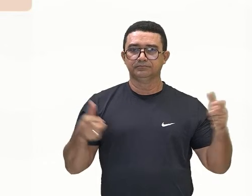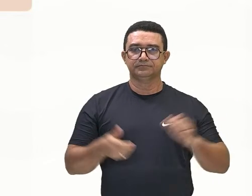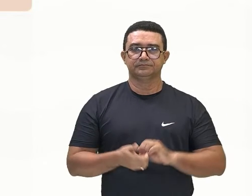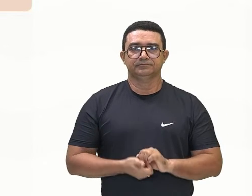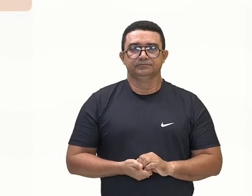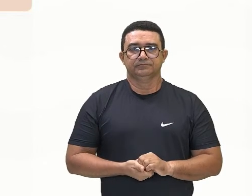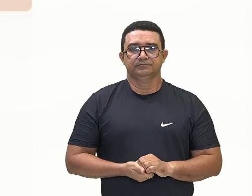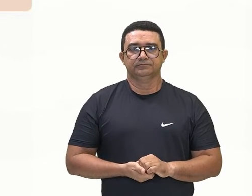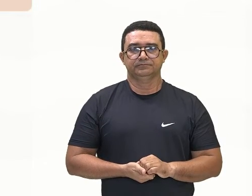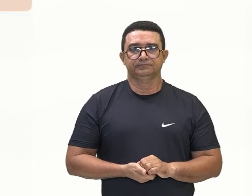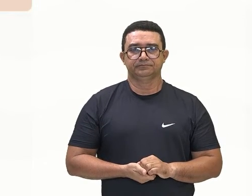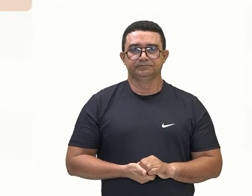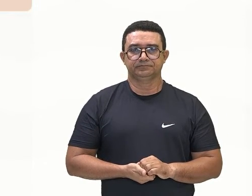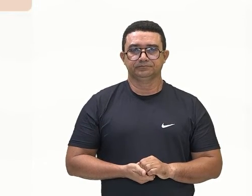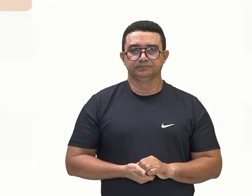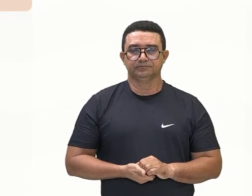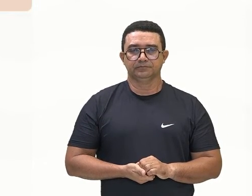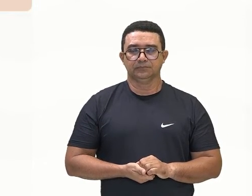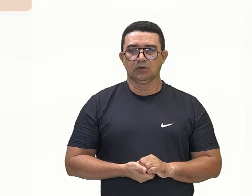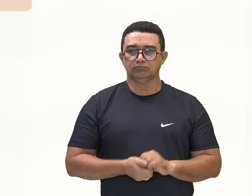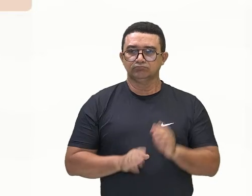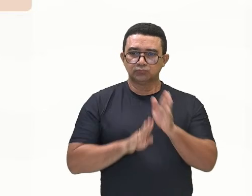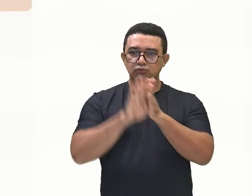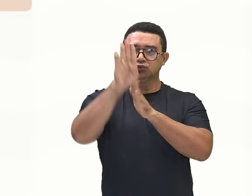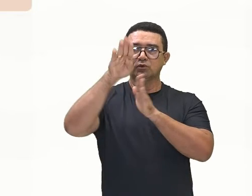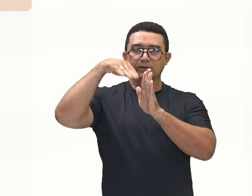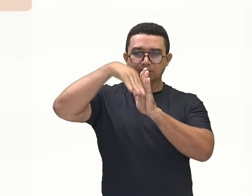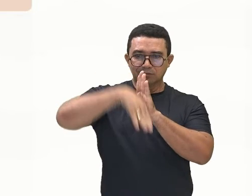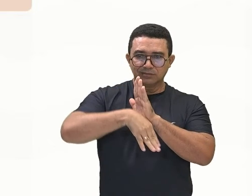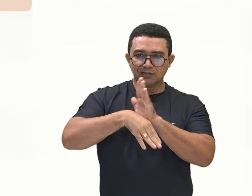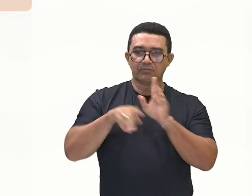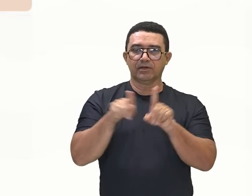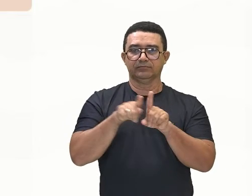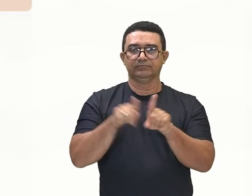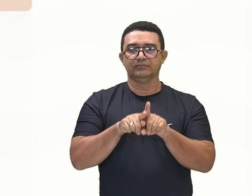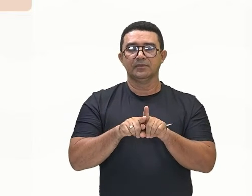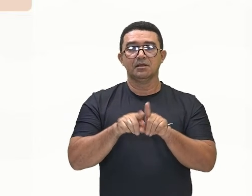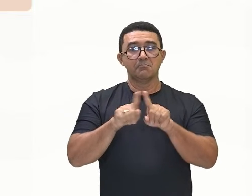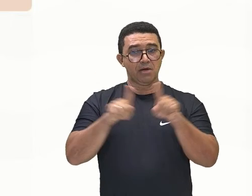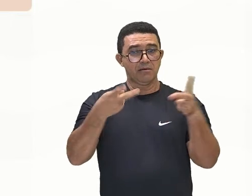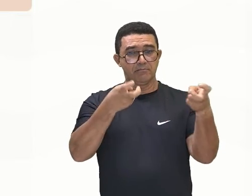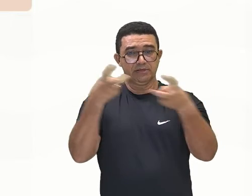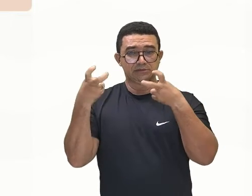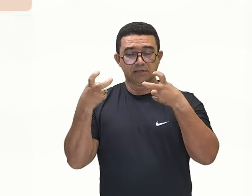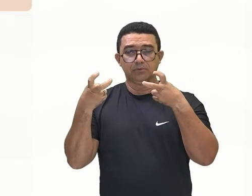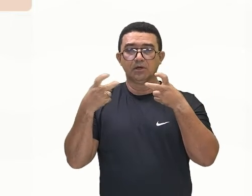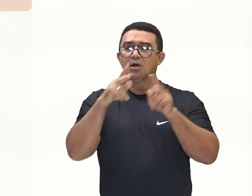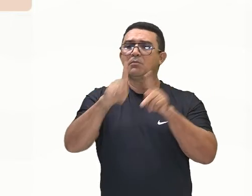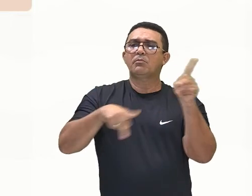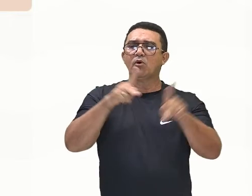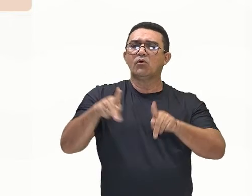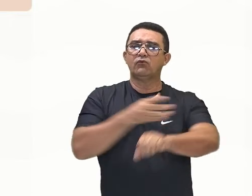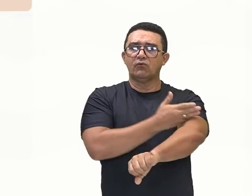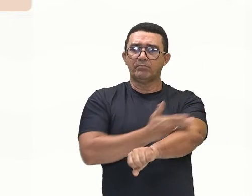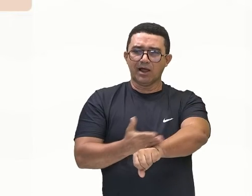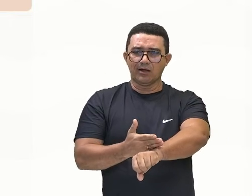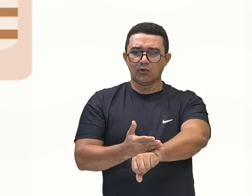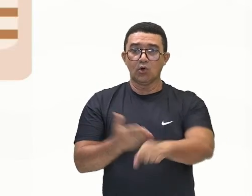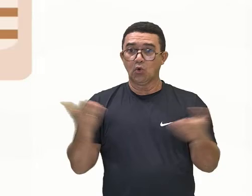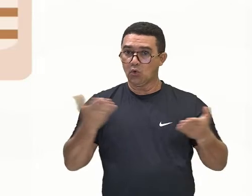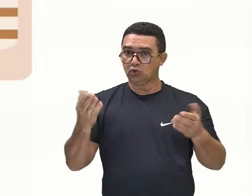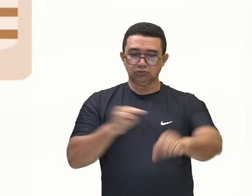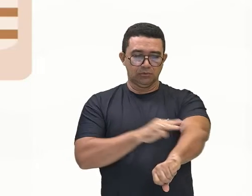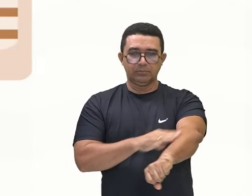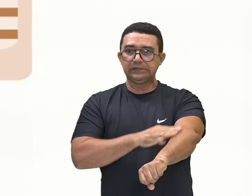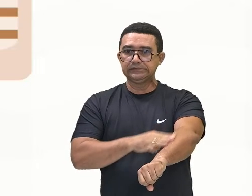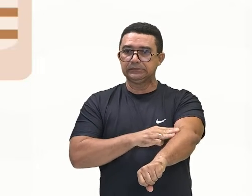mas também apresenta uma descida. Mas a gente observa aqui da população branca, hoje a população parda é a principal do